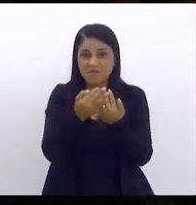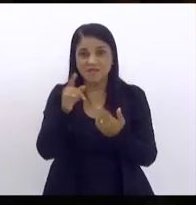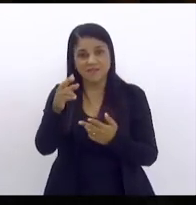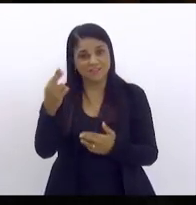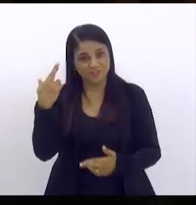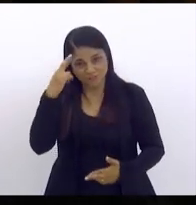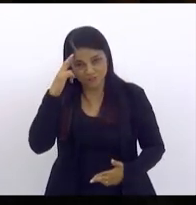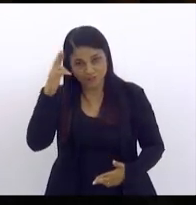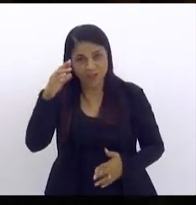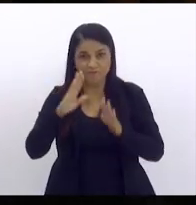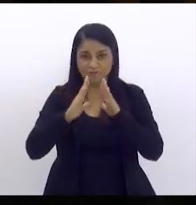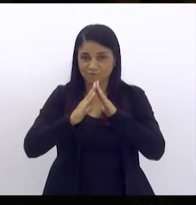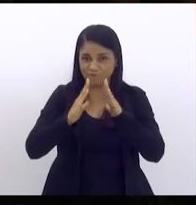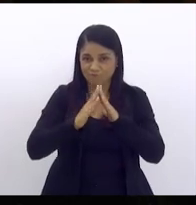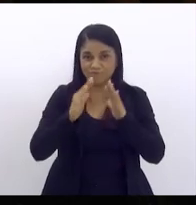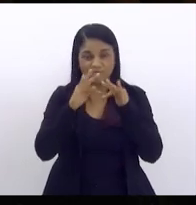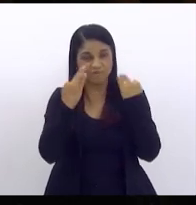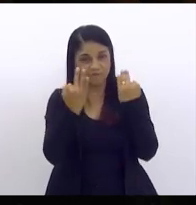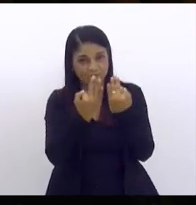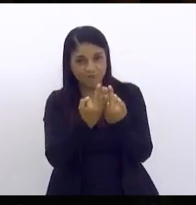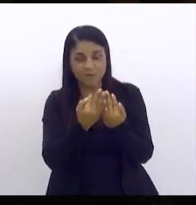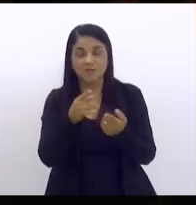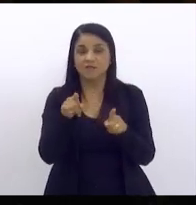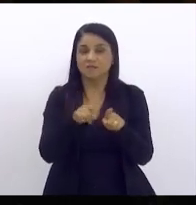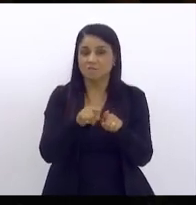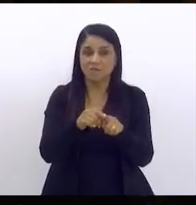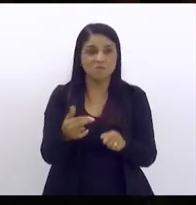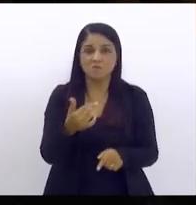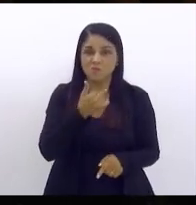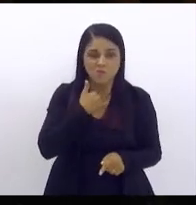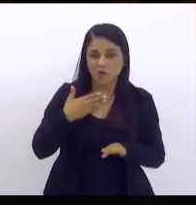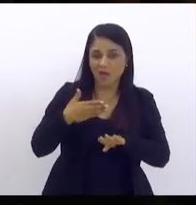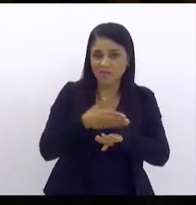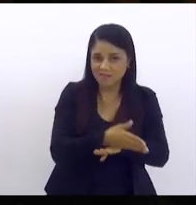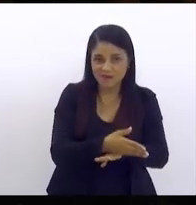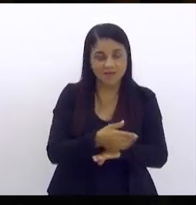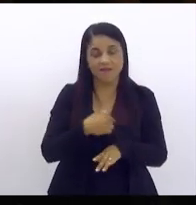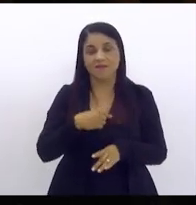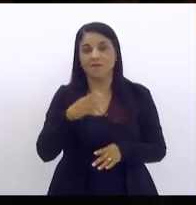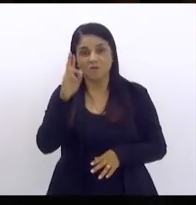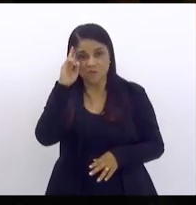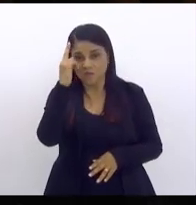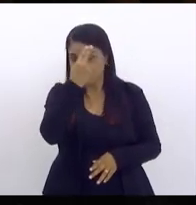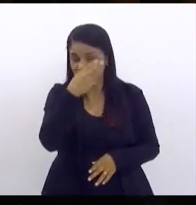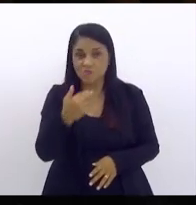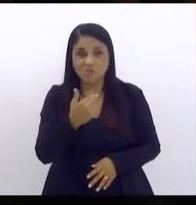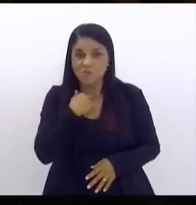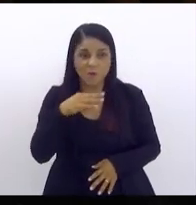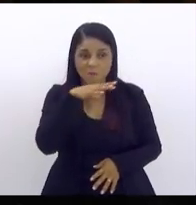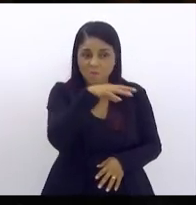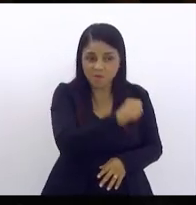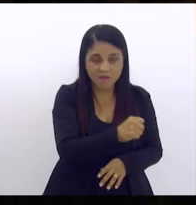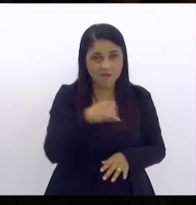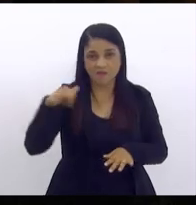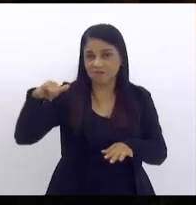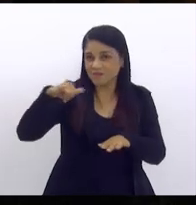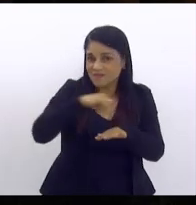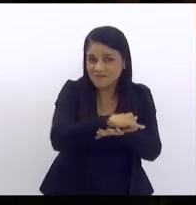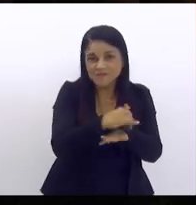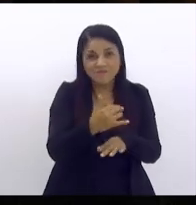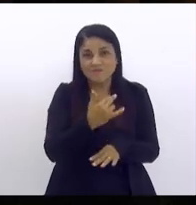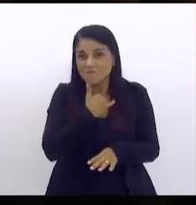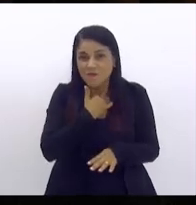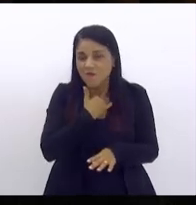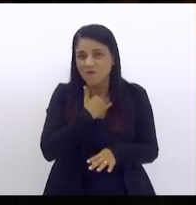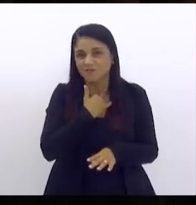você, cidadão motorista de aplicativo, você não pode buscar passageiros no aeroporto Santos Dumont, causando um inferno,